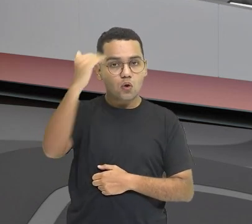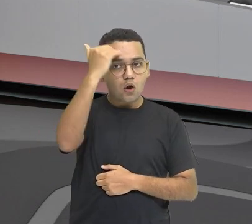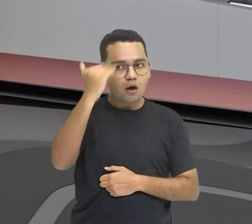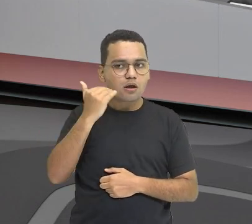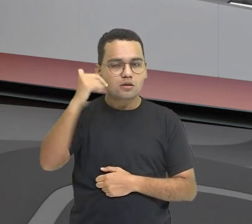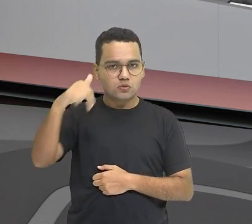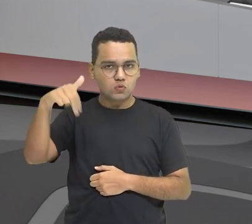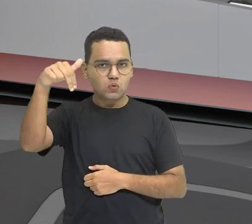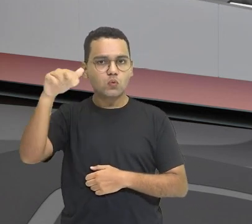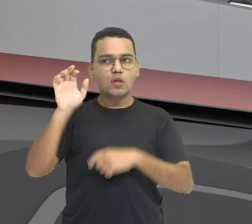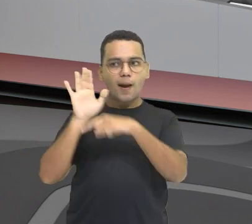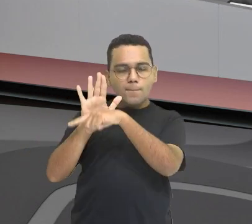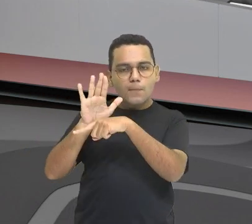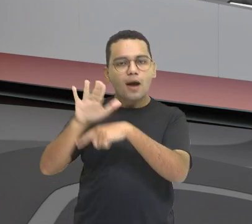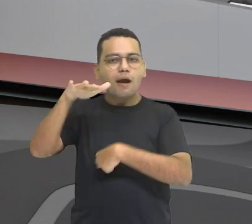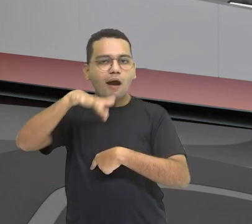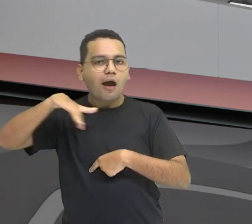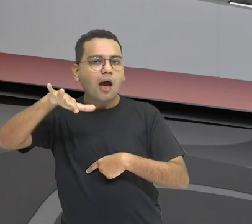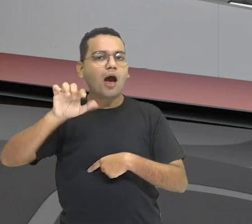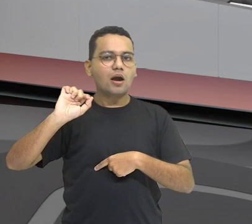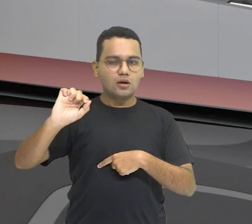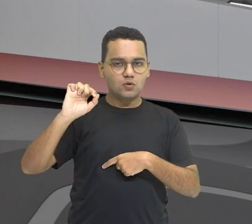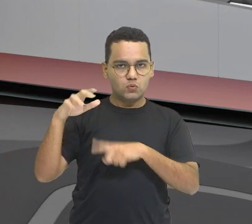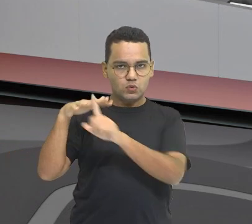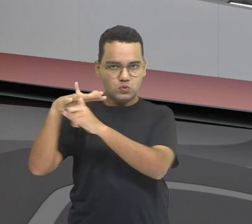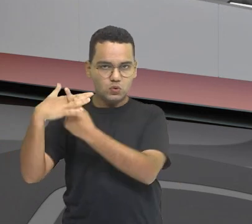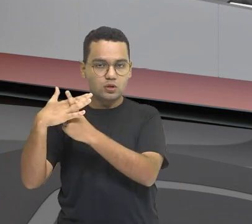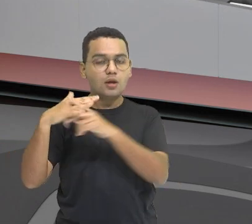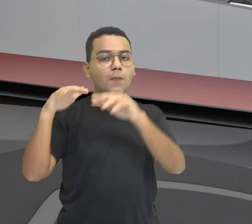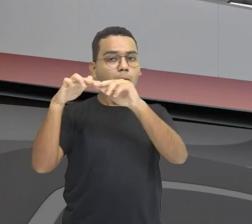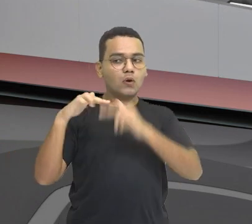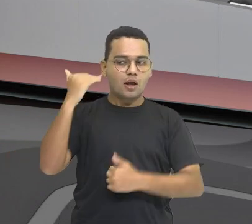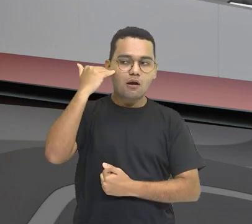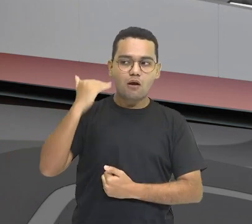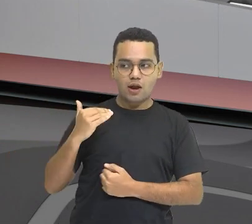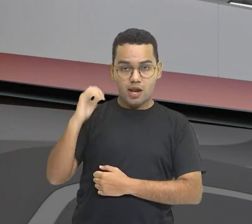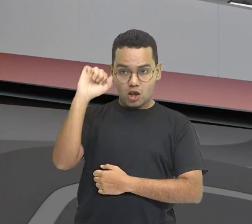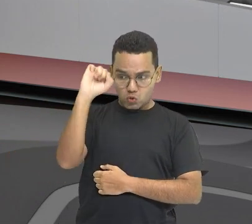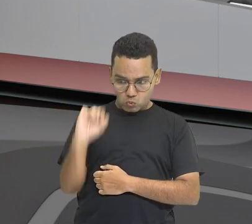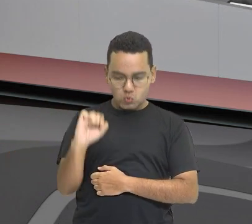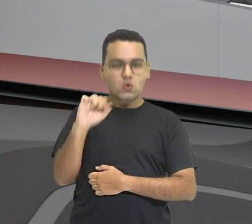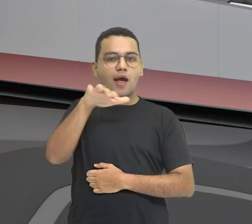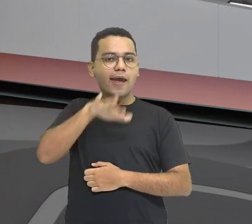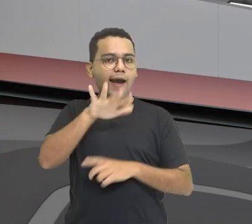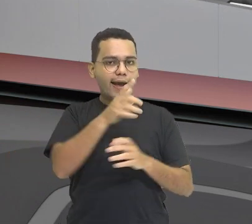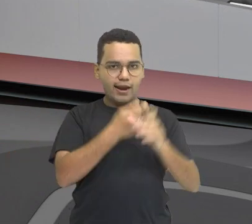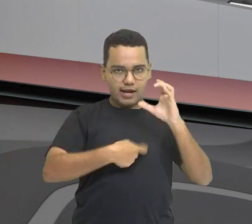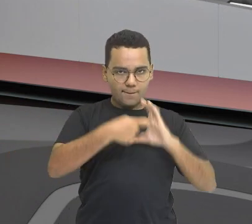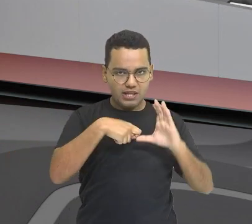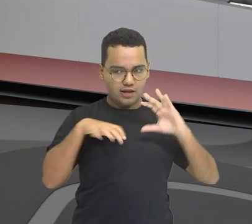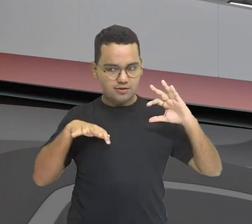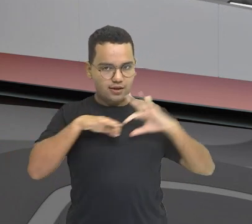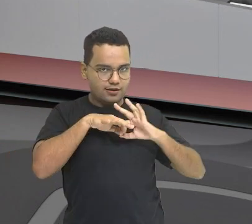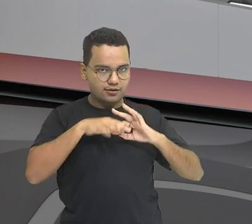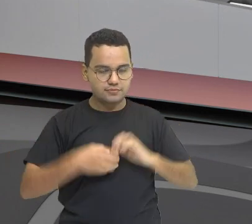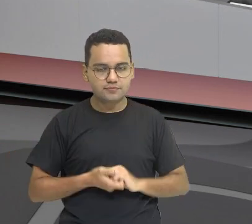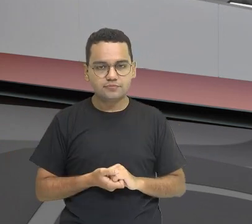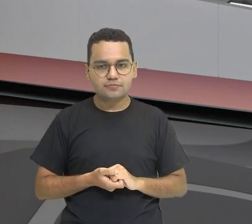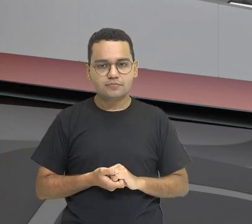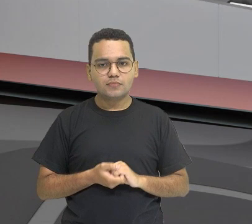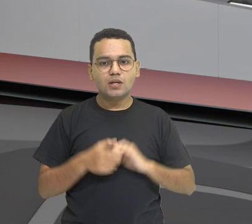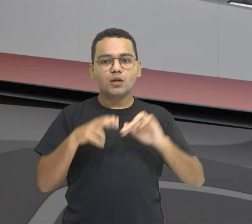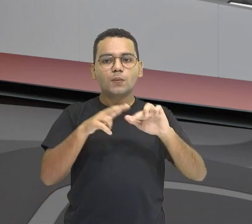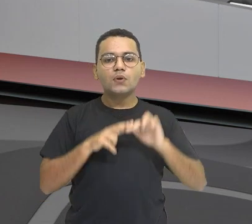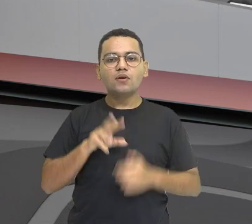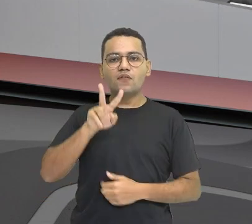dos soviéticos, socialistas, perdão, e a Coreia do Sul com apoio dos Estados Unidos, portanto, capitalista. Foi assim também no